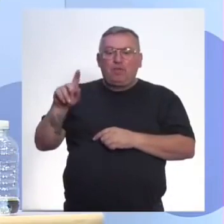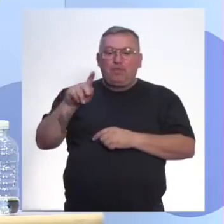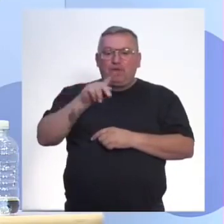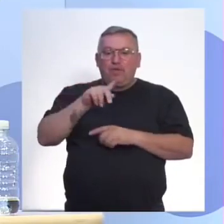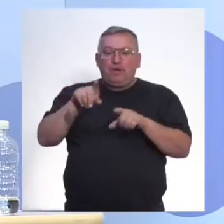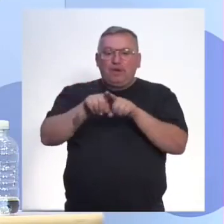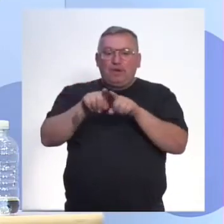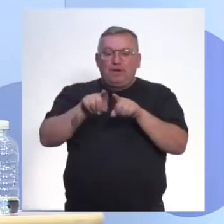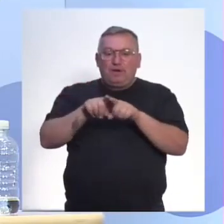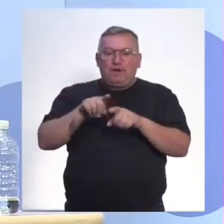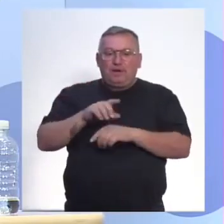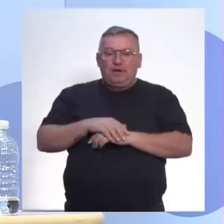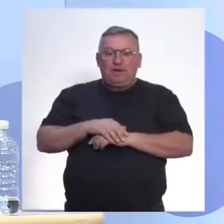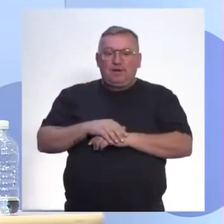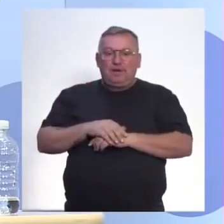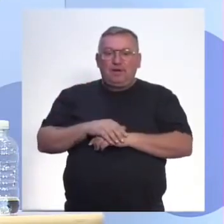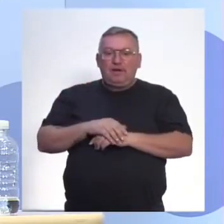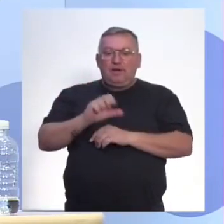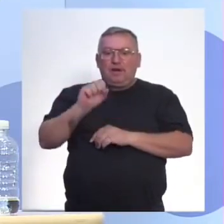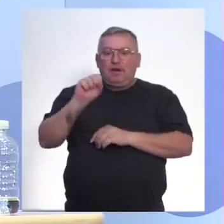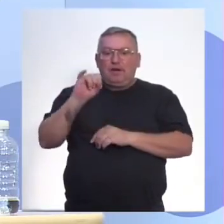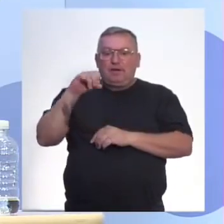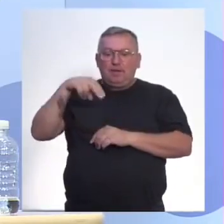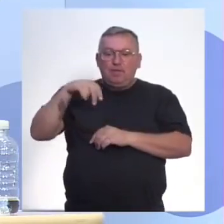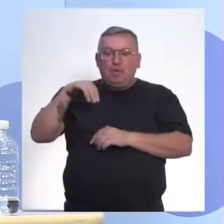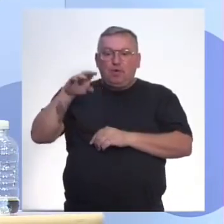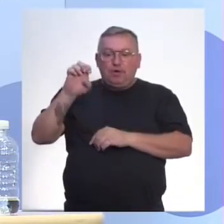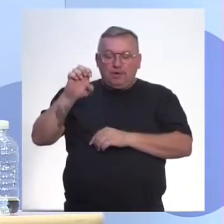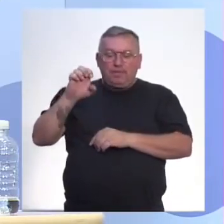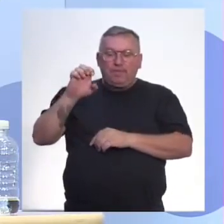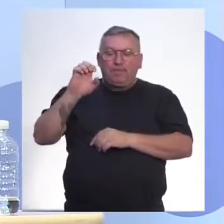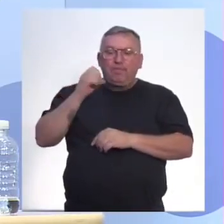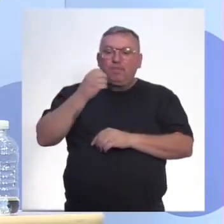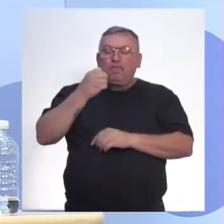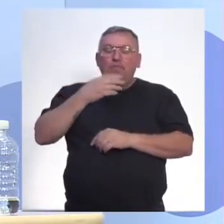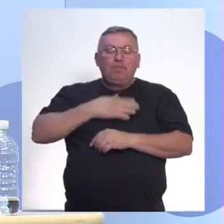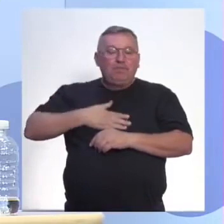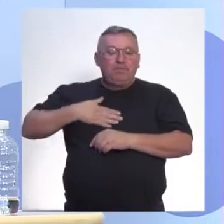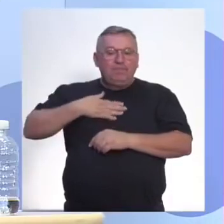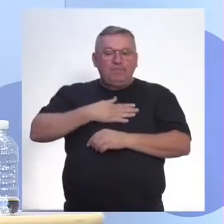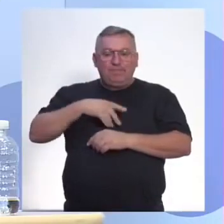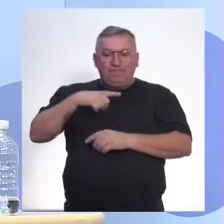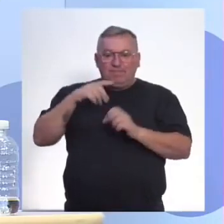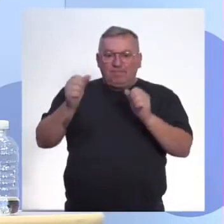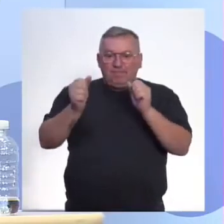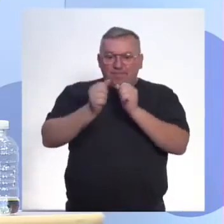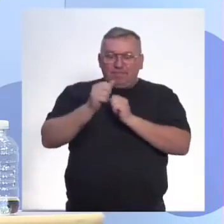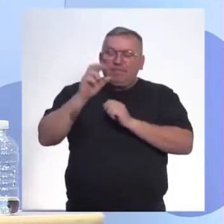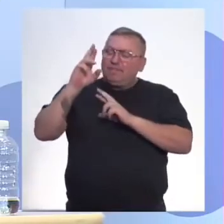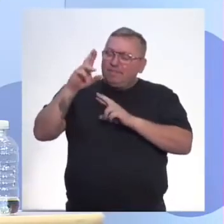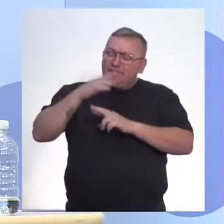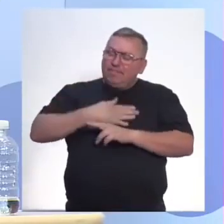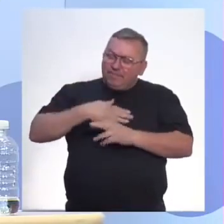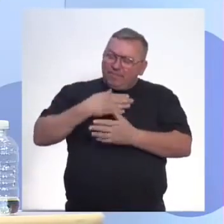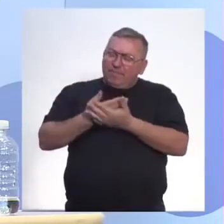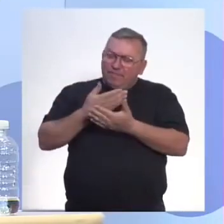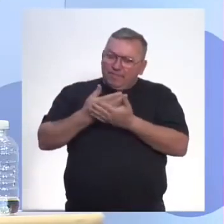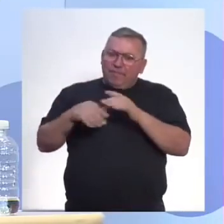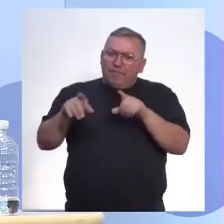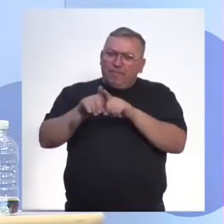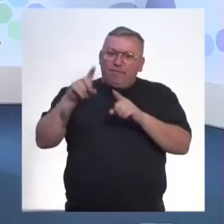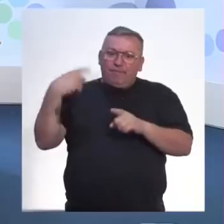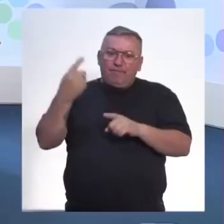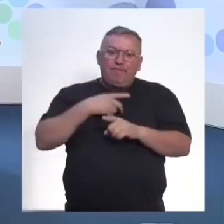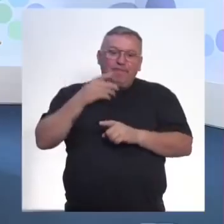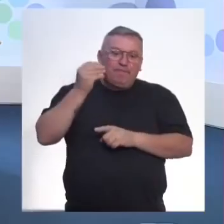aqui, professor Simone aqui, ó. Bom dia a todos aqui, é um prazer estar com vocês. Espero que vocês gostem da aula, né? Nós